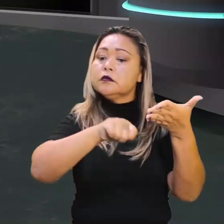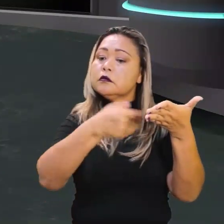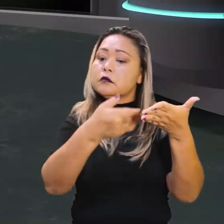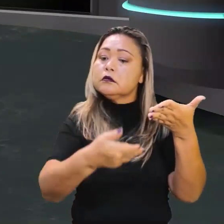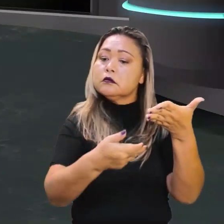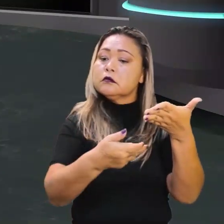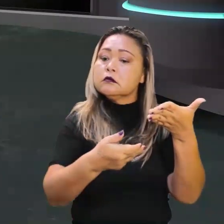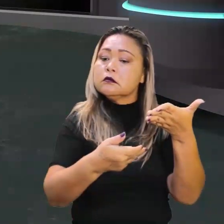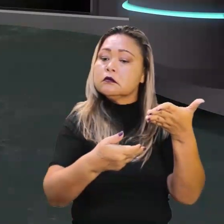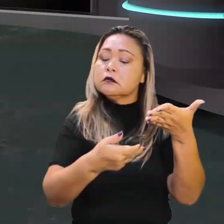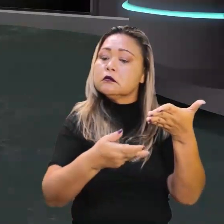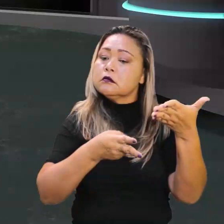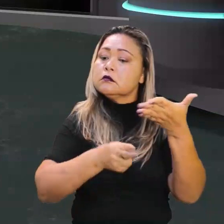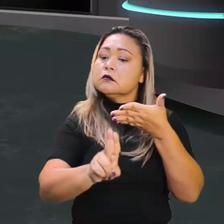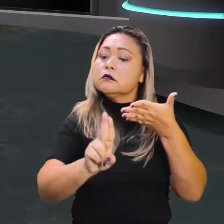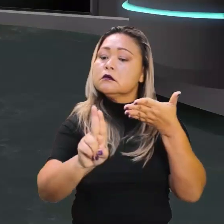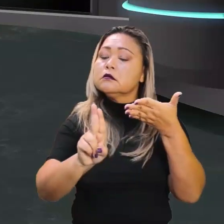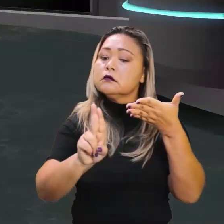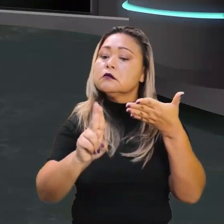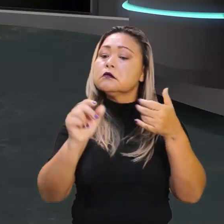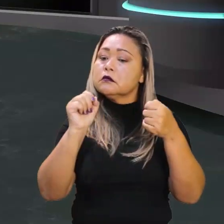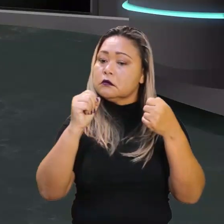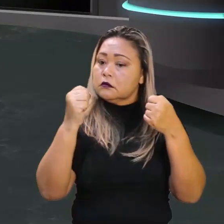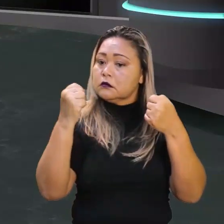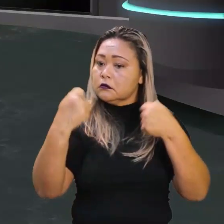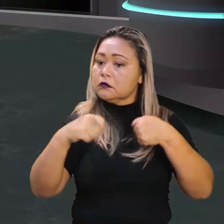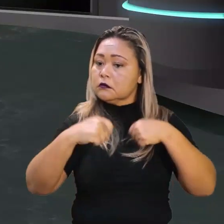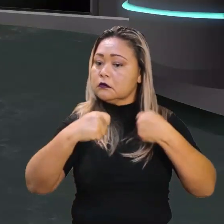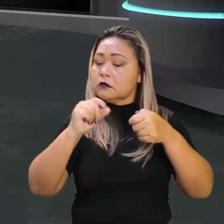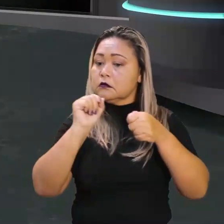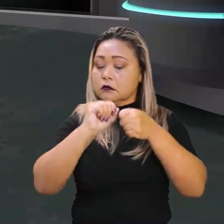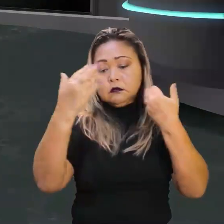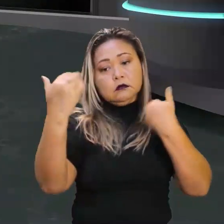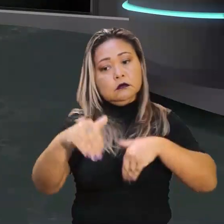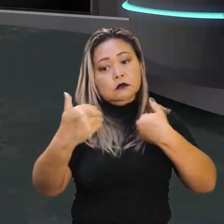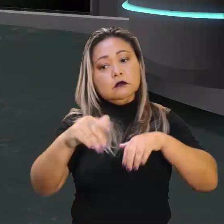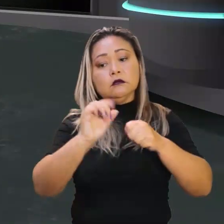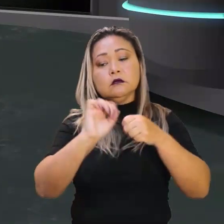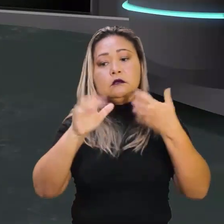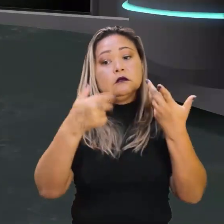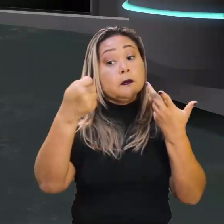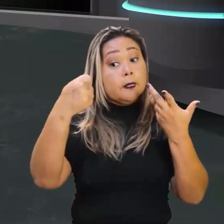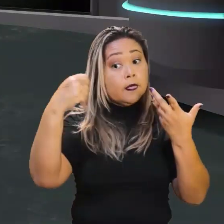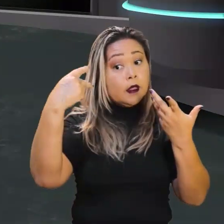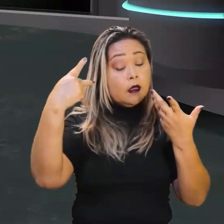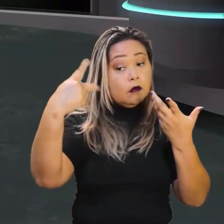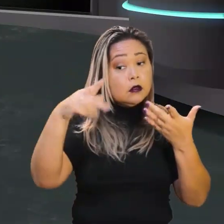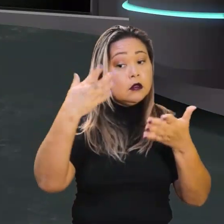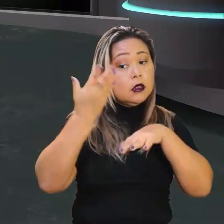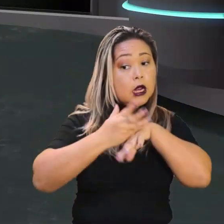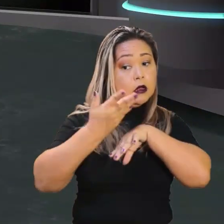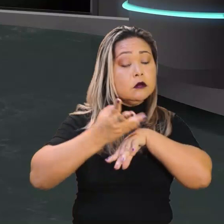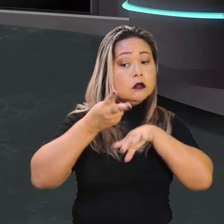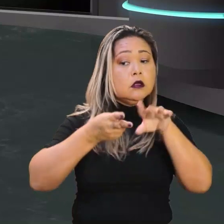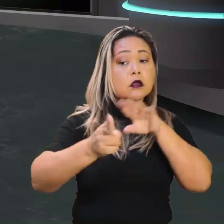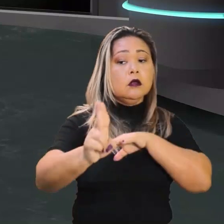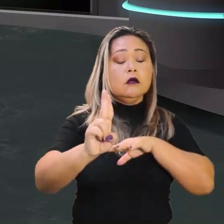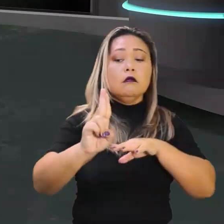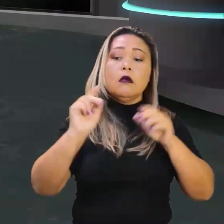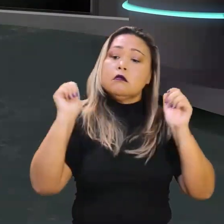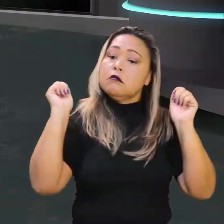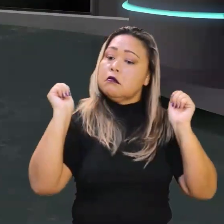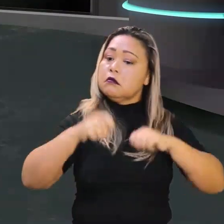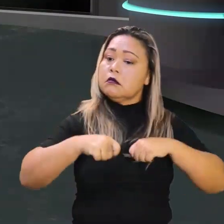você sempre precisa fazer nas provas, né? Que é muito necessário que você esteja ali treinando sempre para